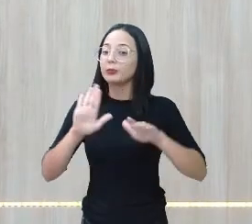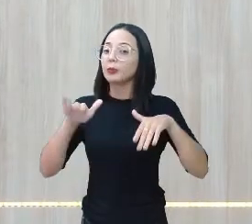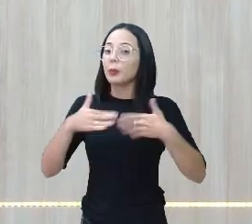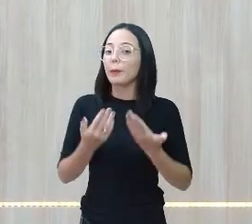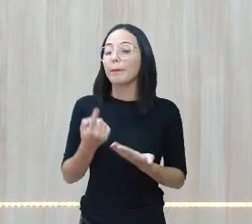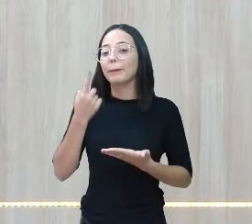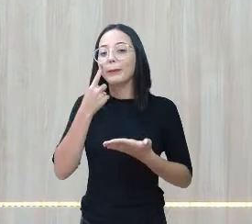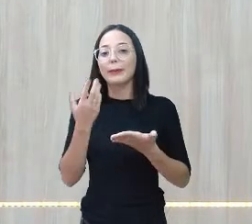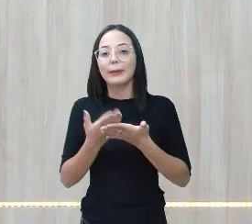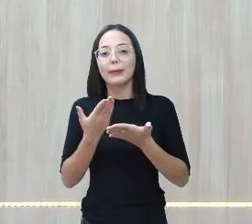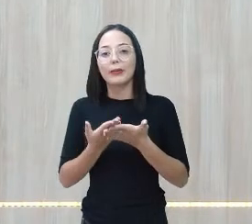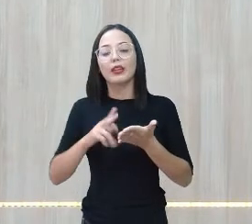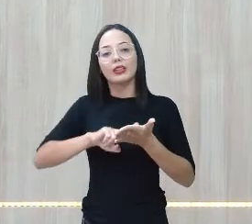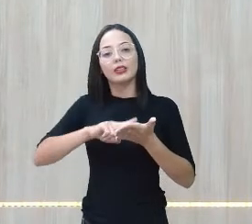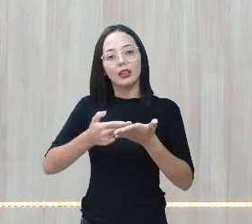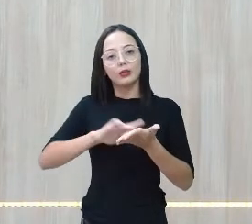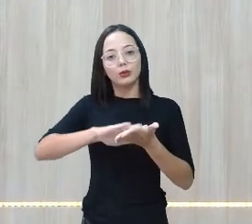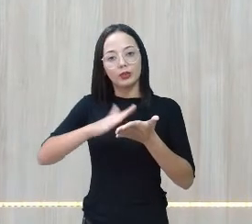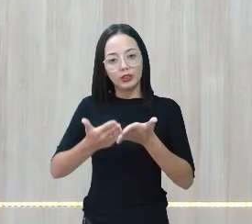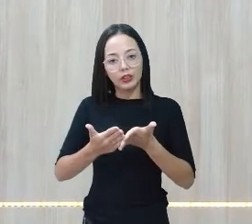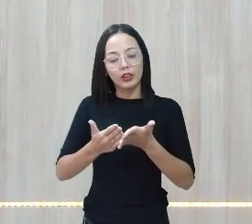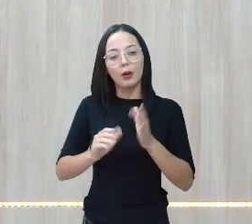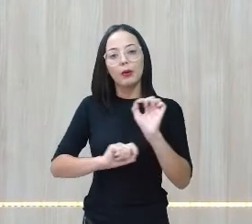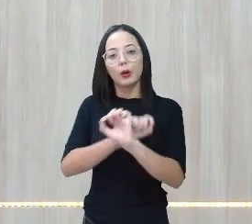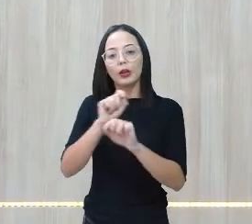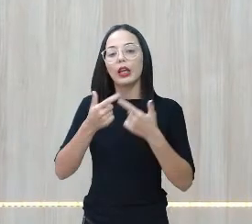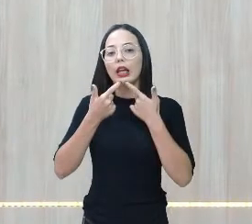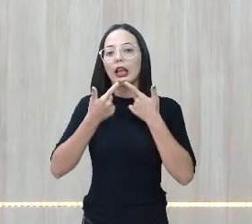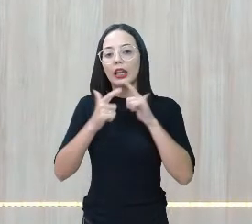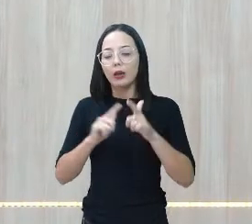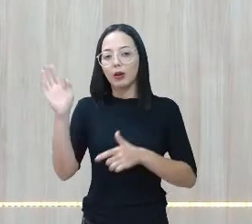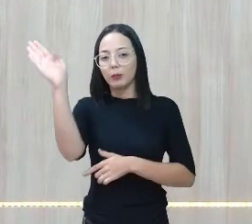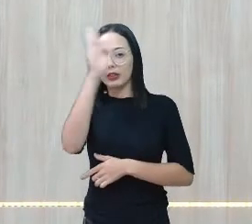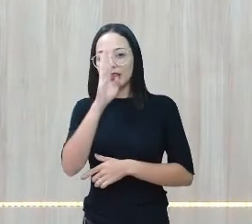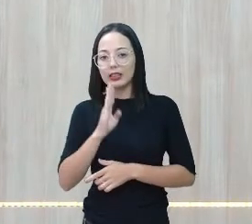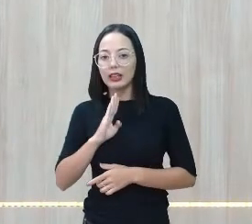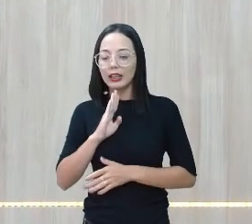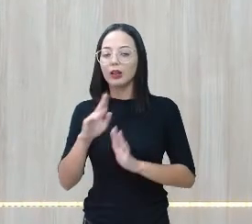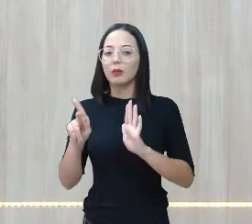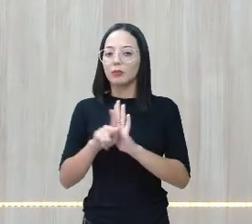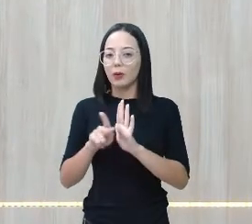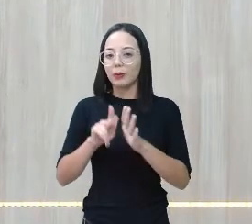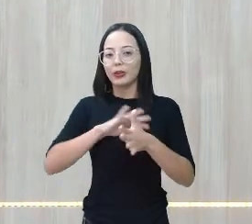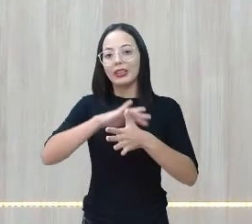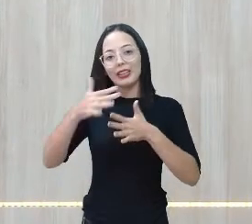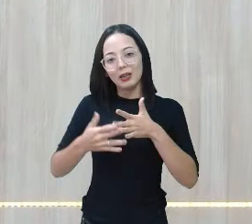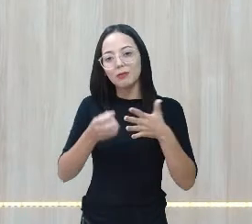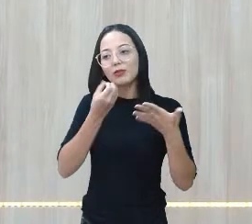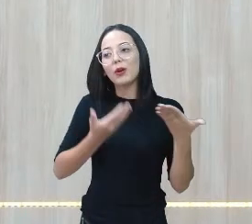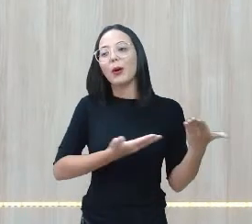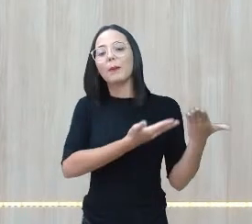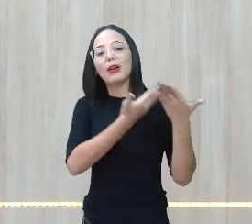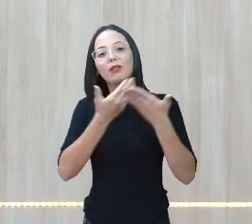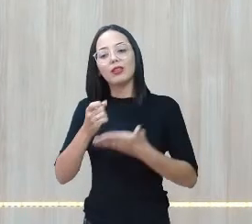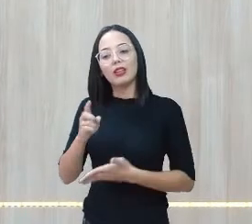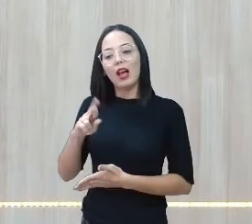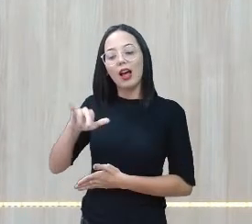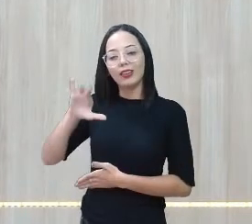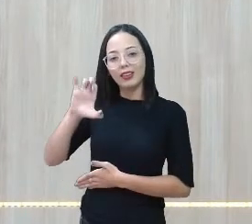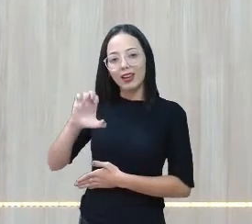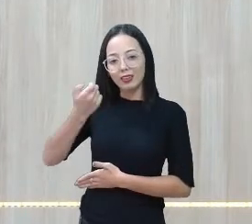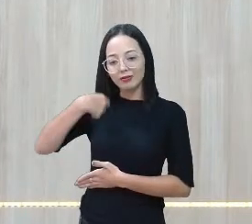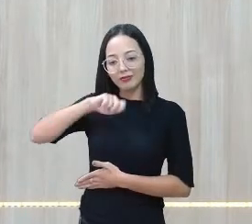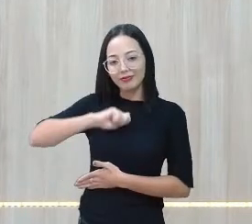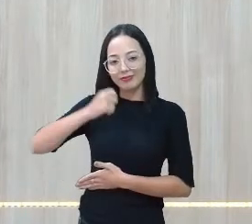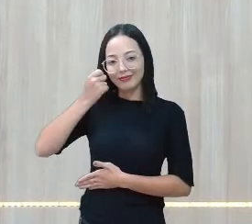a nossa aula será traduzida simultaneamente para a linguagem brasileira de sinais pela nossa querida intérprete Adriele. Bem-vinda, Adriele. Então vamos lá, vamos